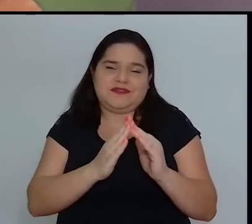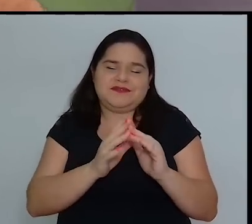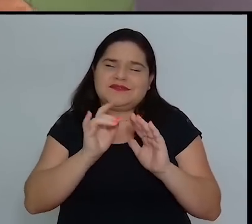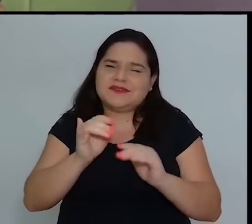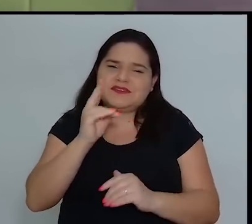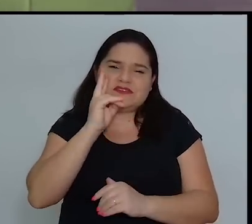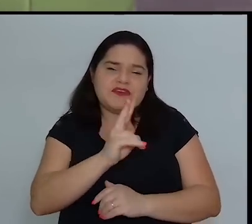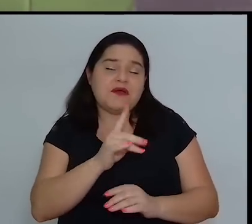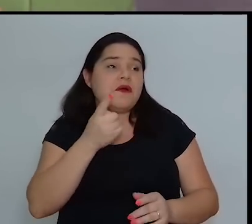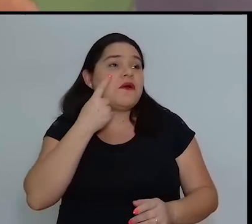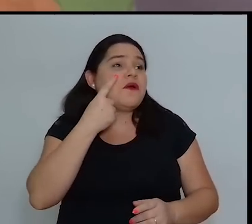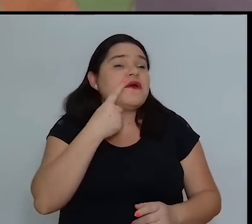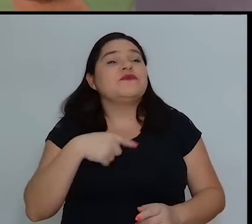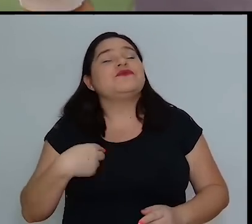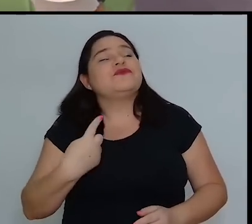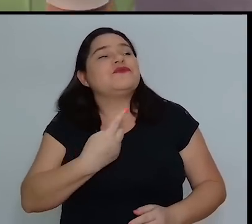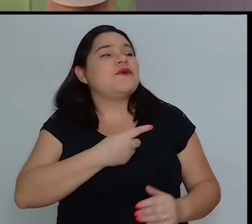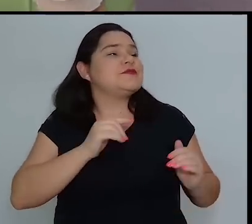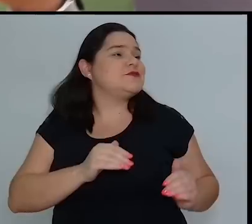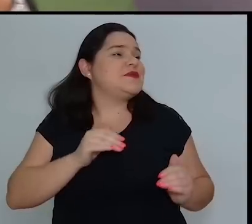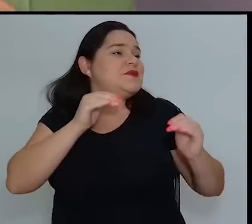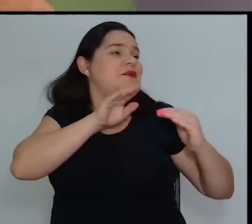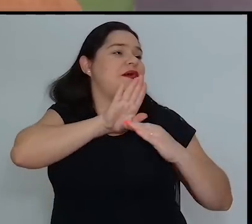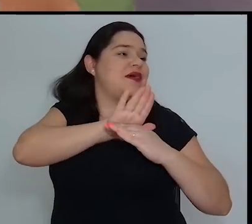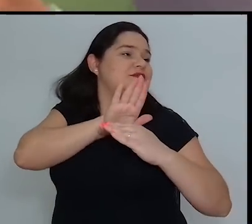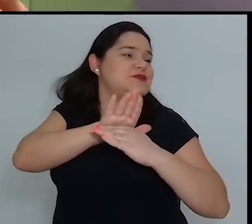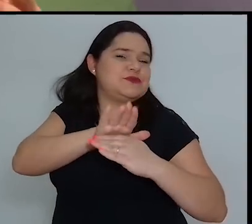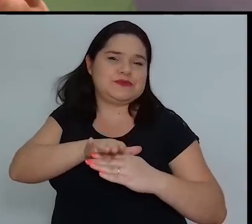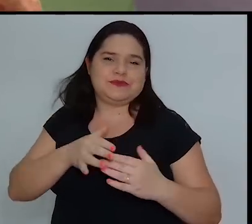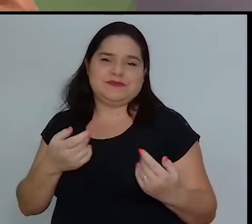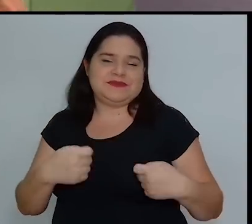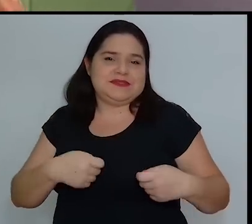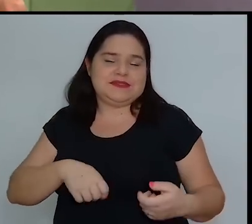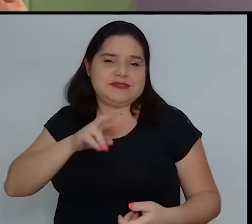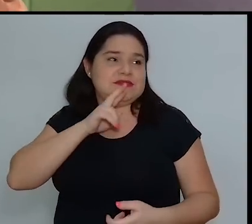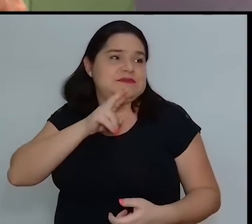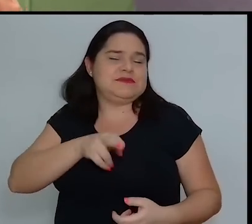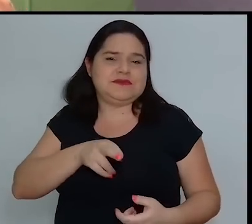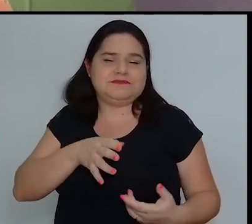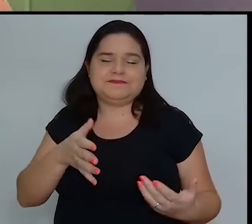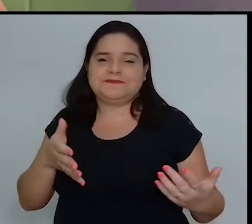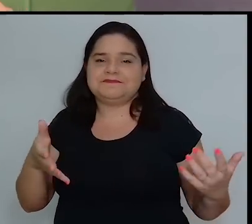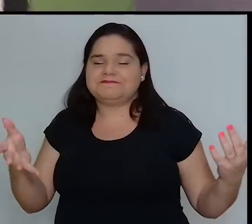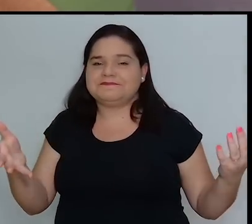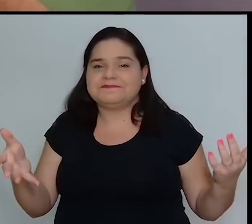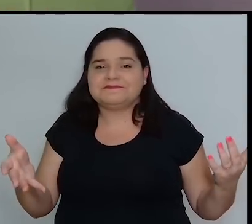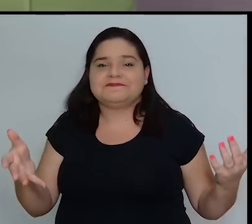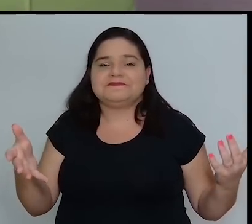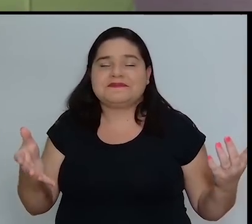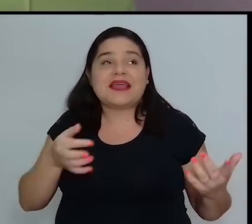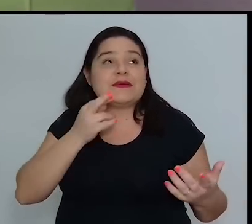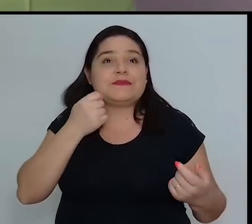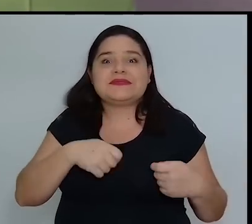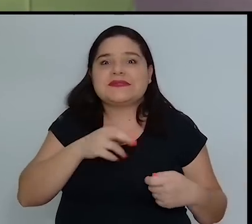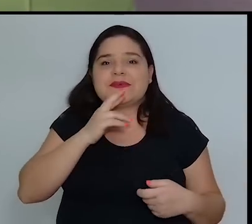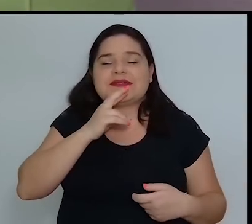gente olha nós somos o superiores e precisamos responder na responder